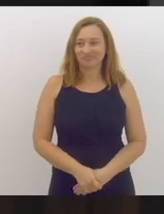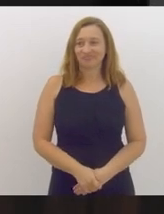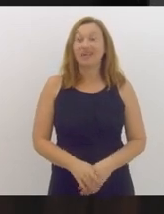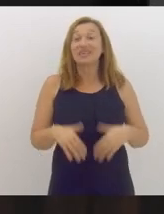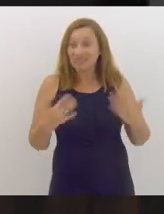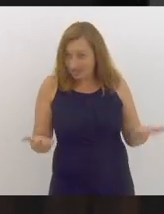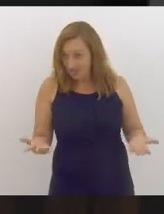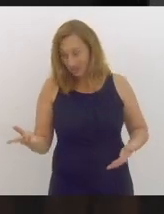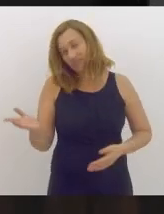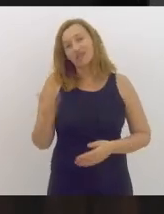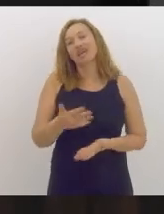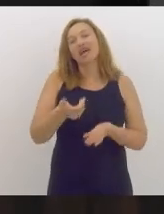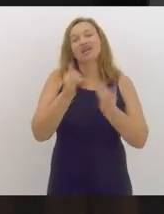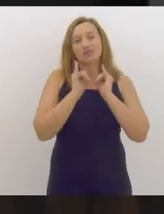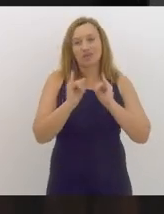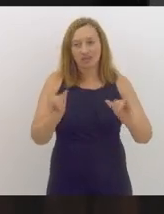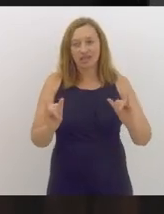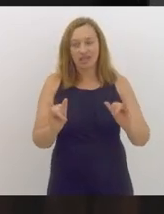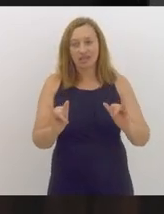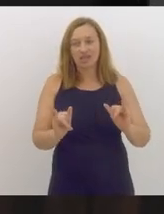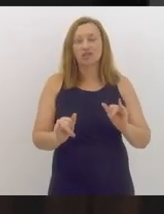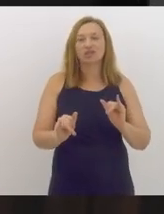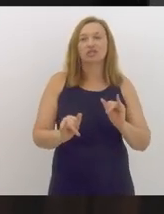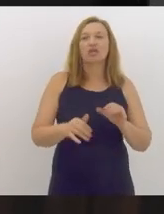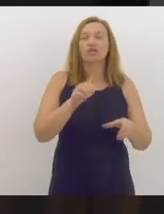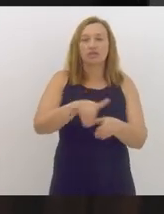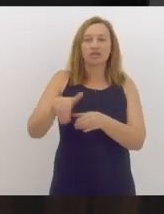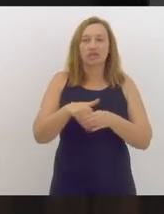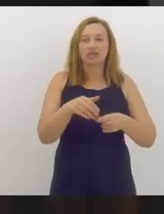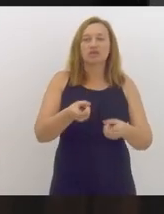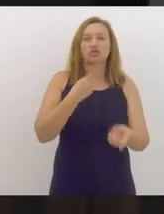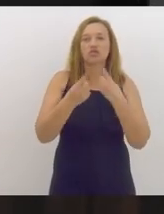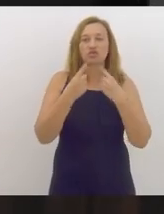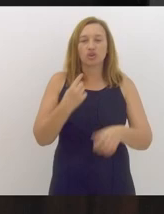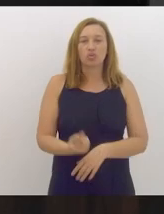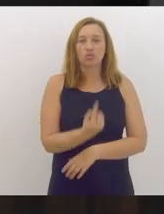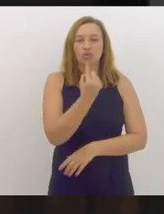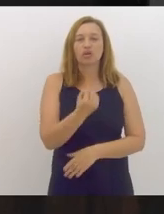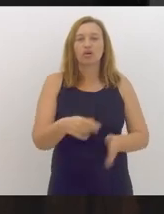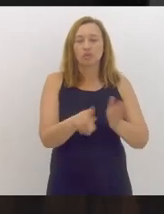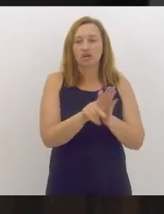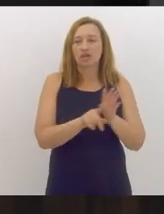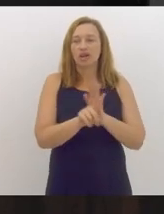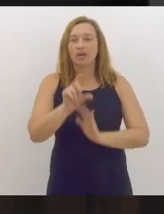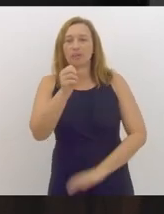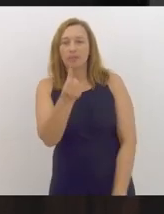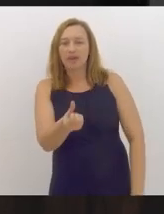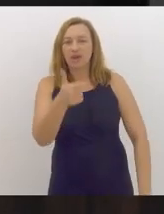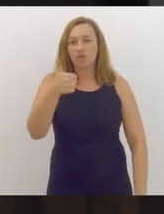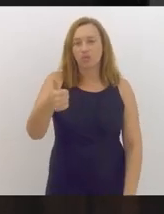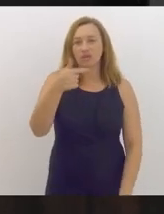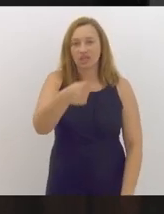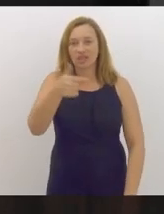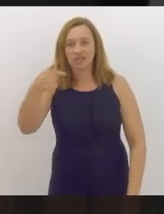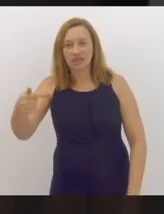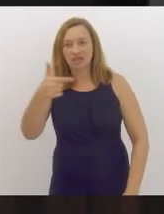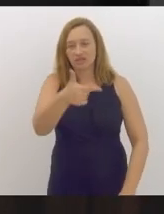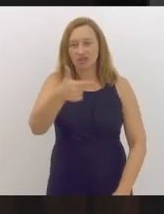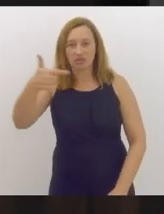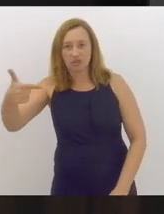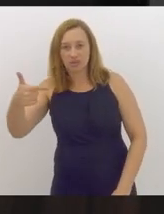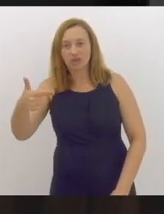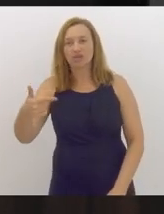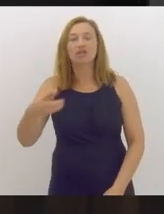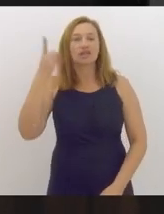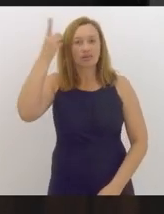Então vamos lá. Anuncio em regime de urgência, em votação, em discussão única, projeto de lei 6177-22, de autoria dos deputados